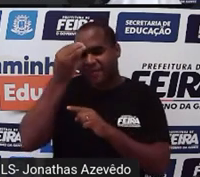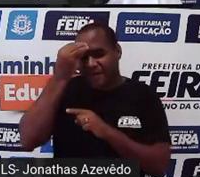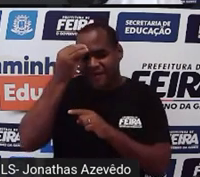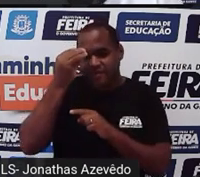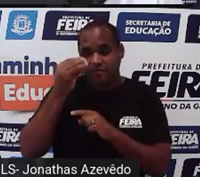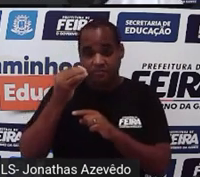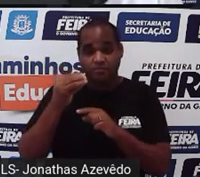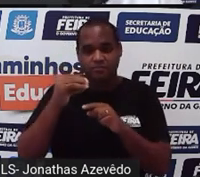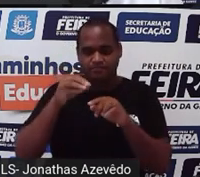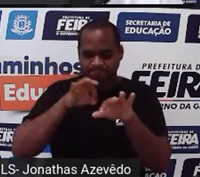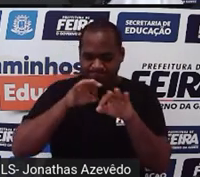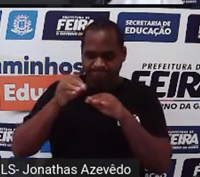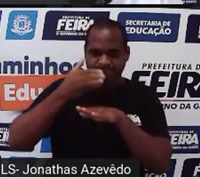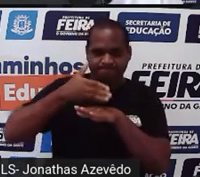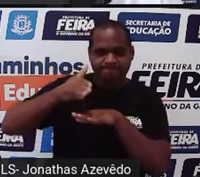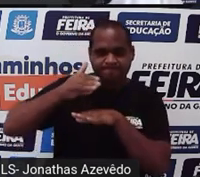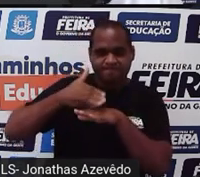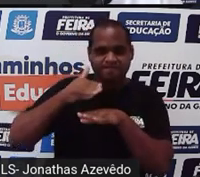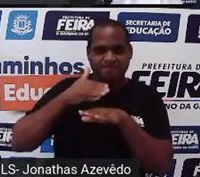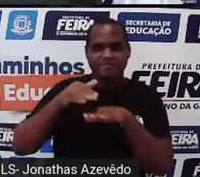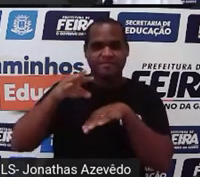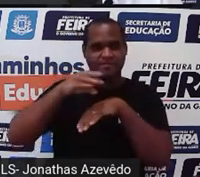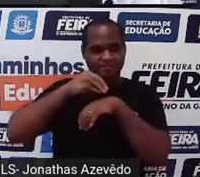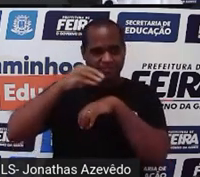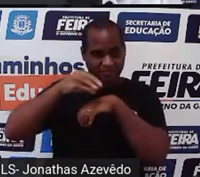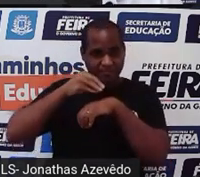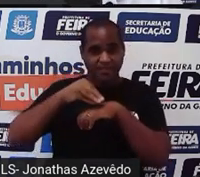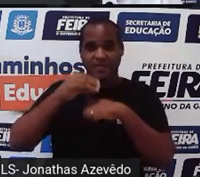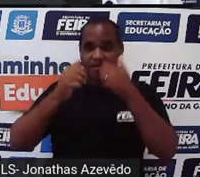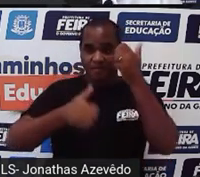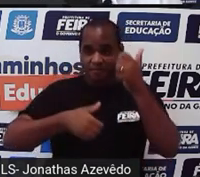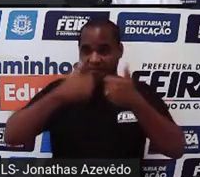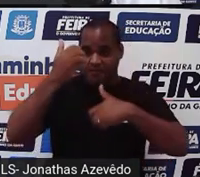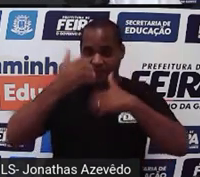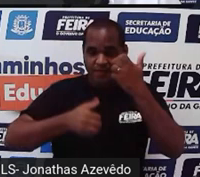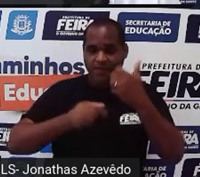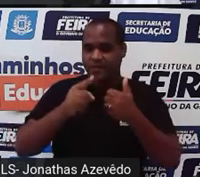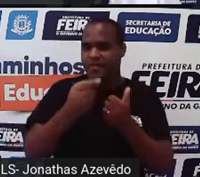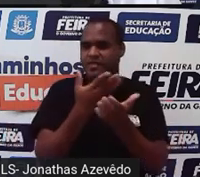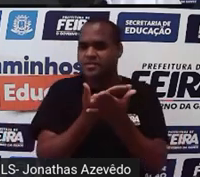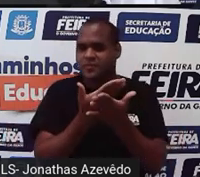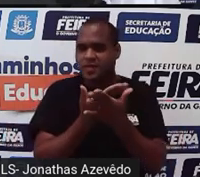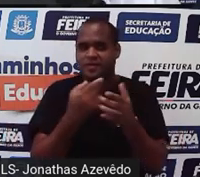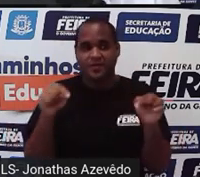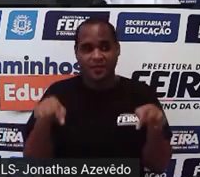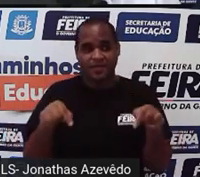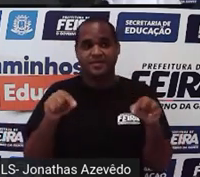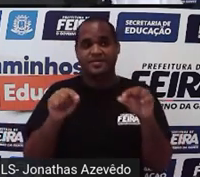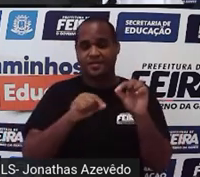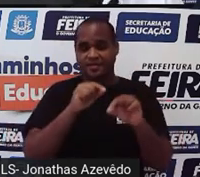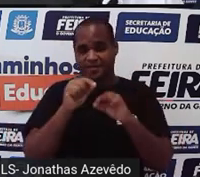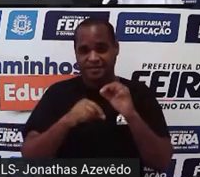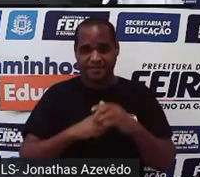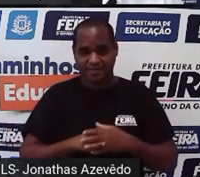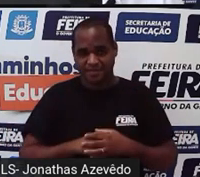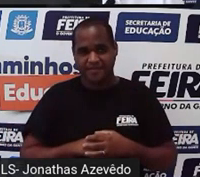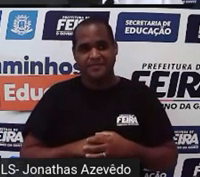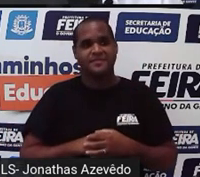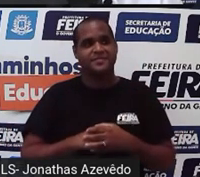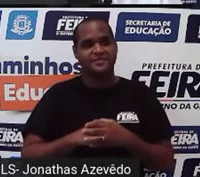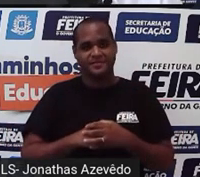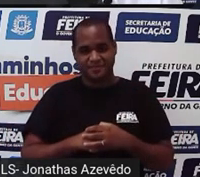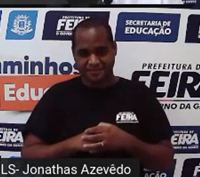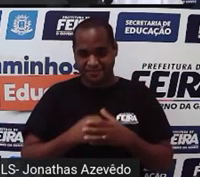é isso aí trazer a nossa memória algo que a gente já estudou por aqui né E a gente